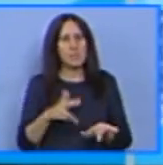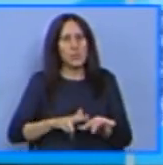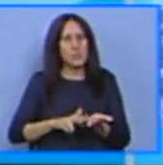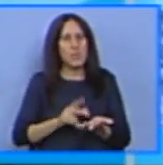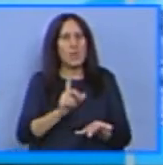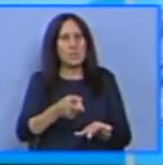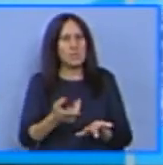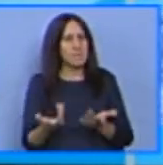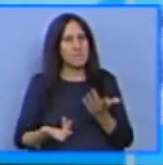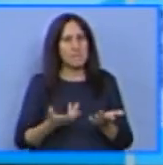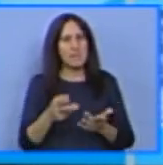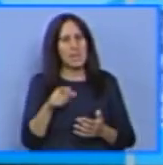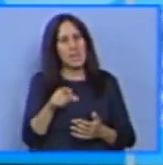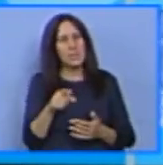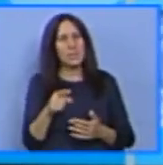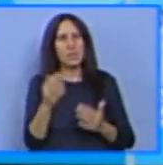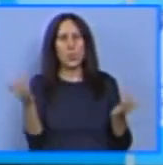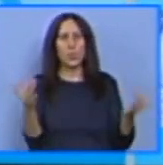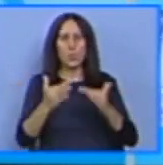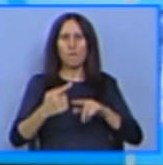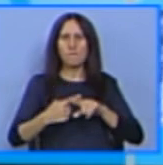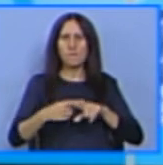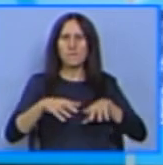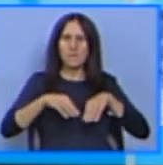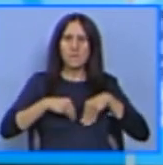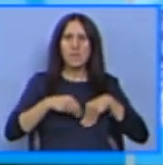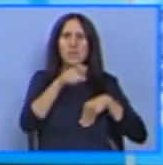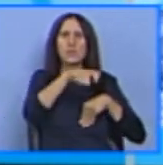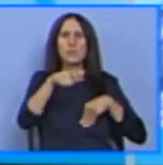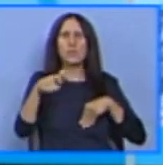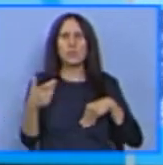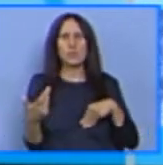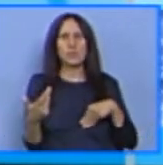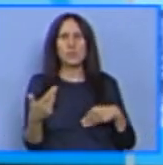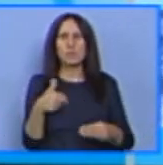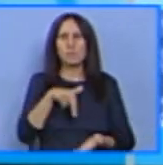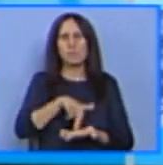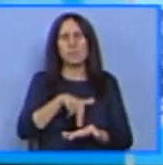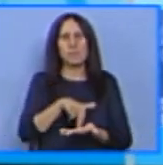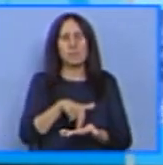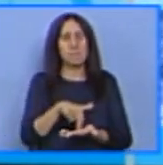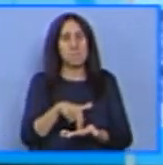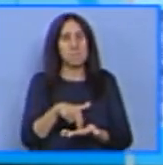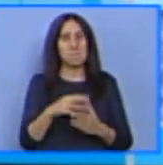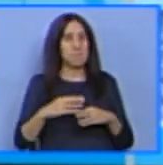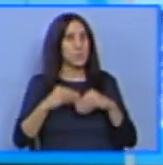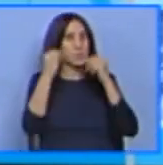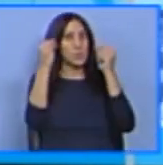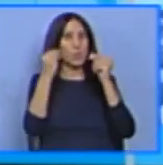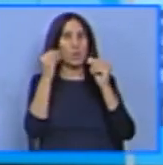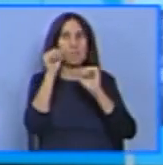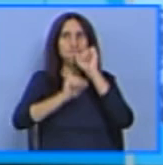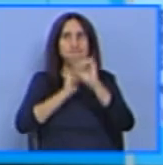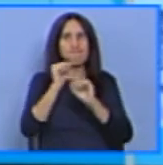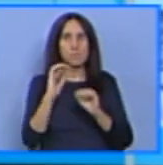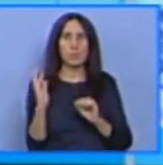justifica esta adesão das pessoas a uma presença digamos, espiritual, de transcendente no